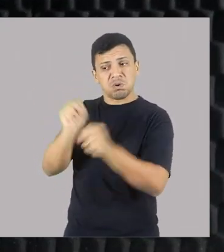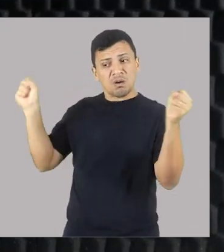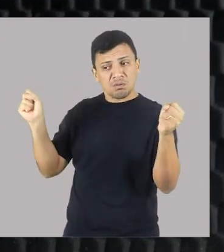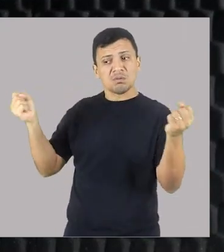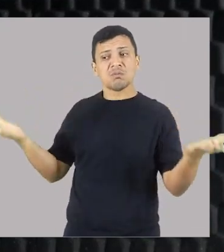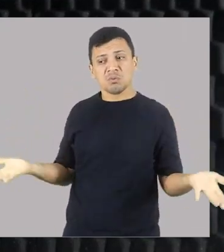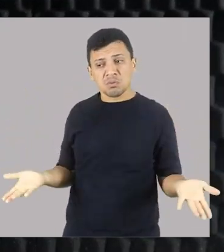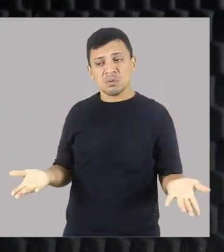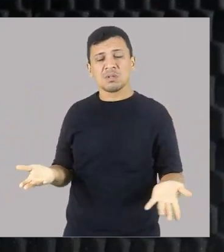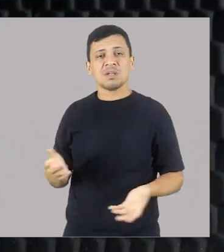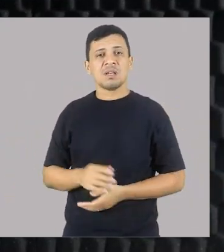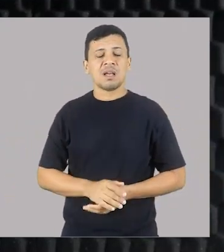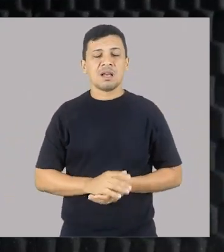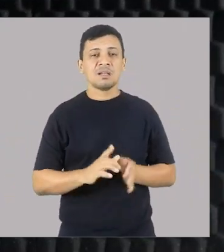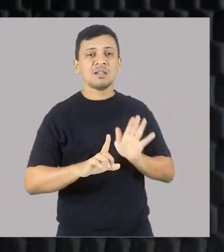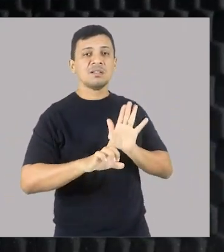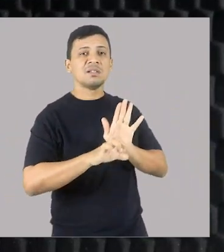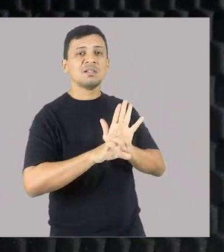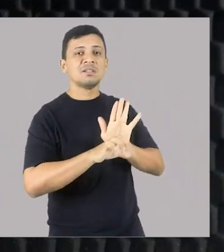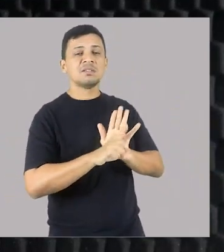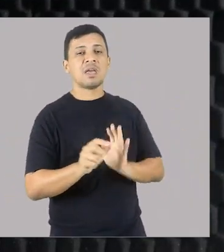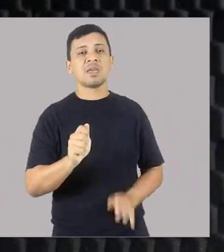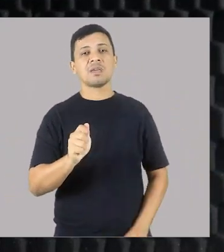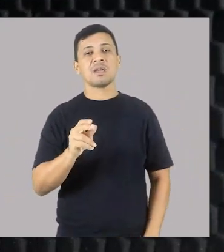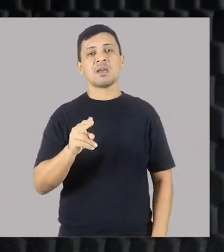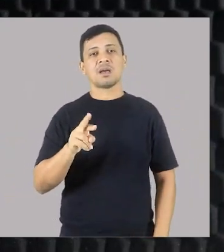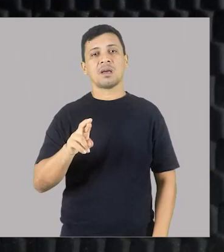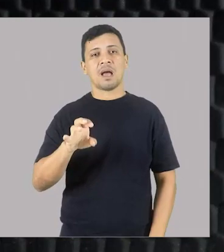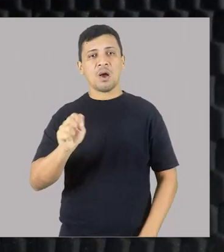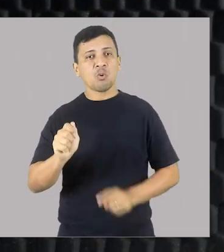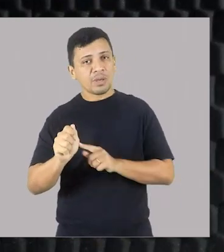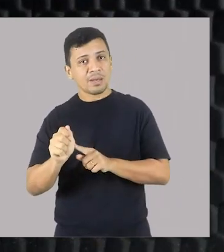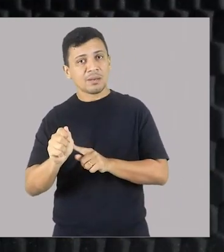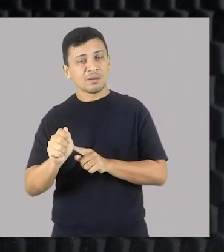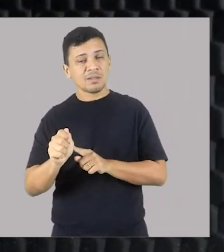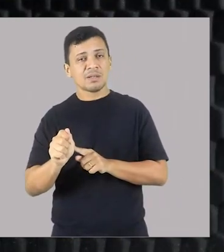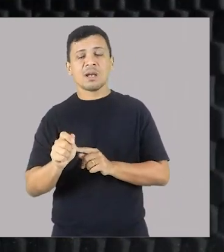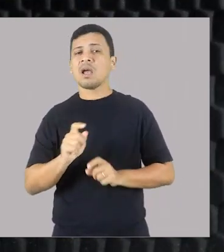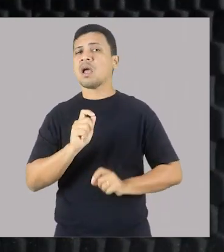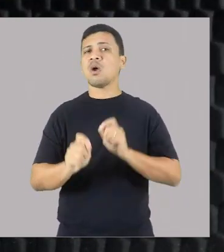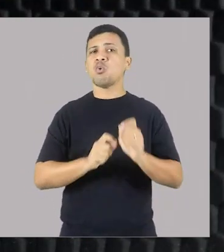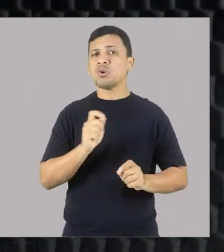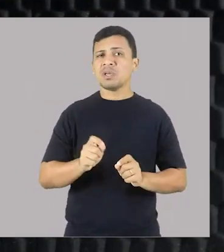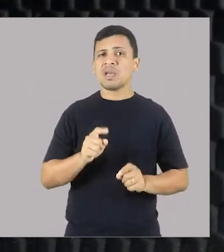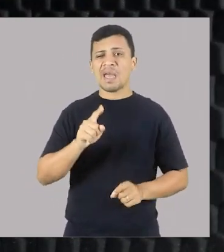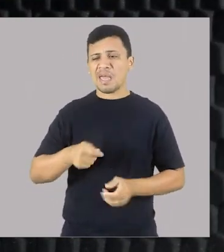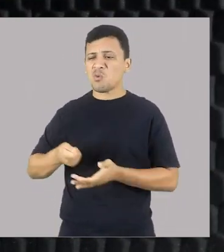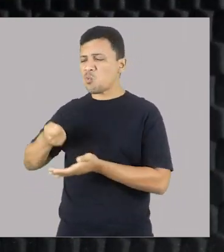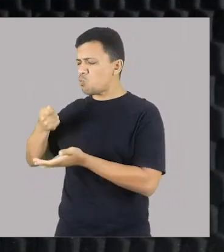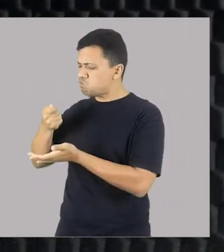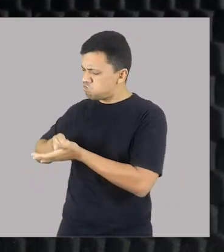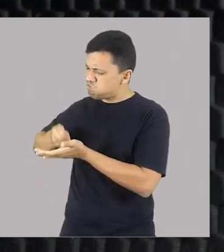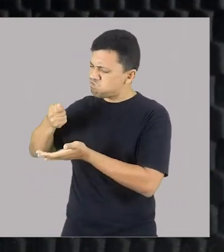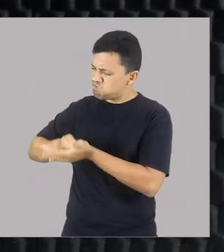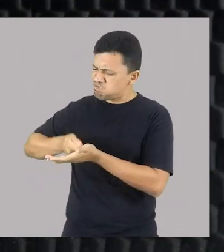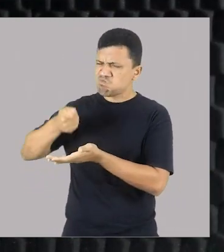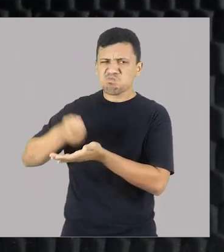Áurea, está ali oficializando a abolição, mas a abolição ela é fruto de uma luta de